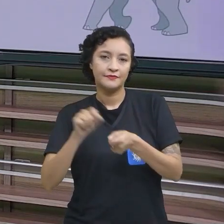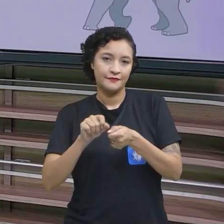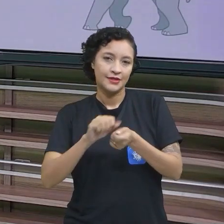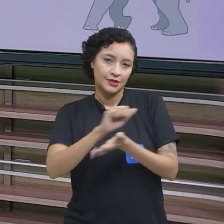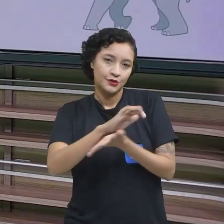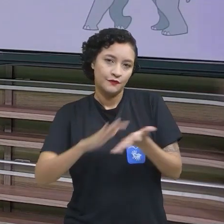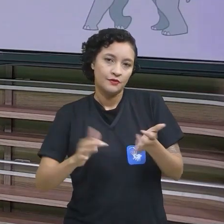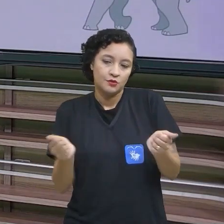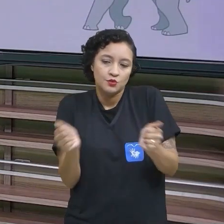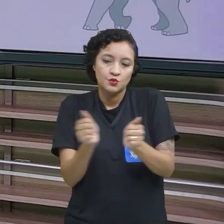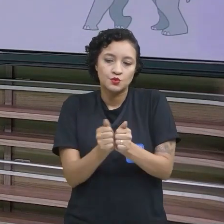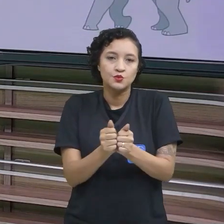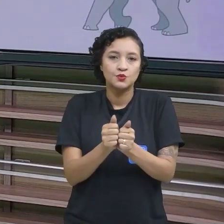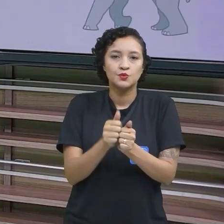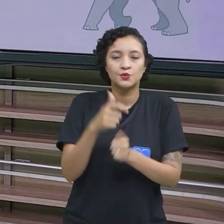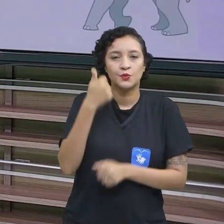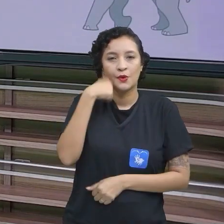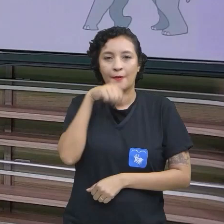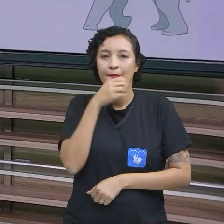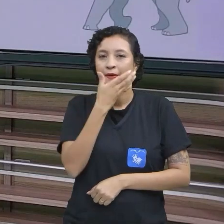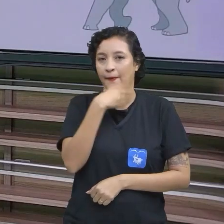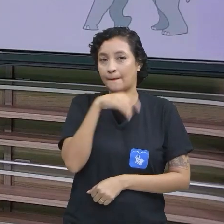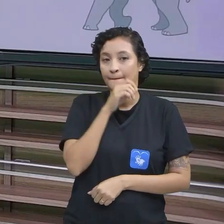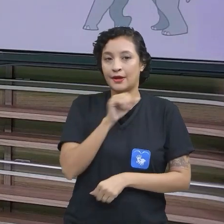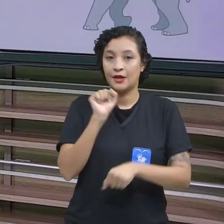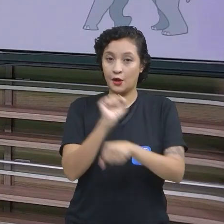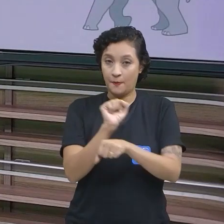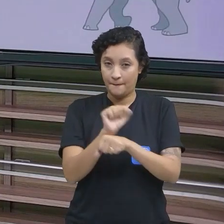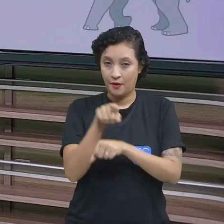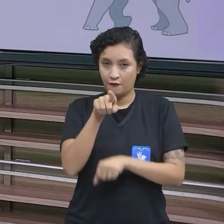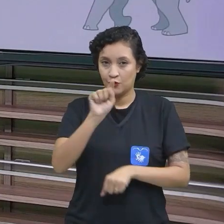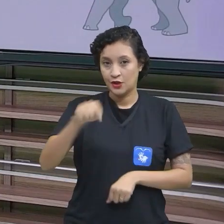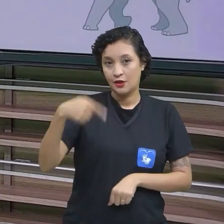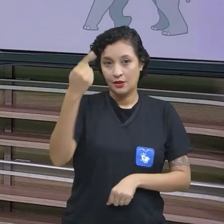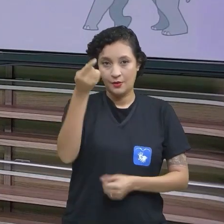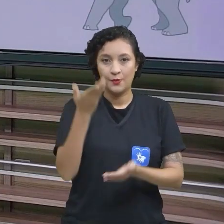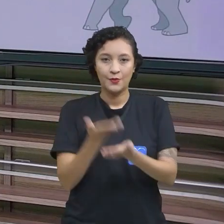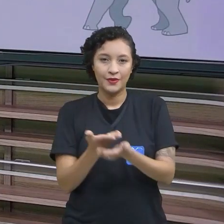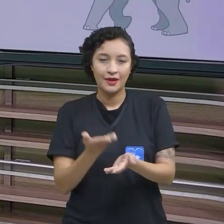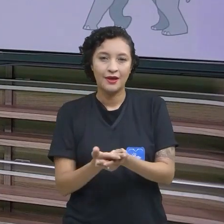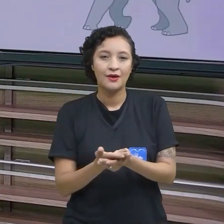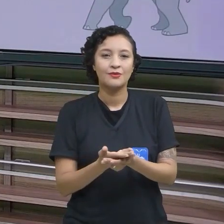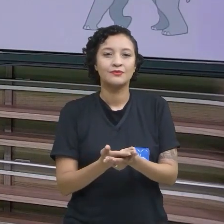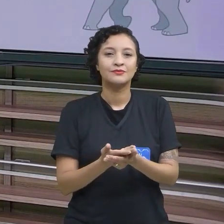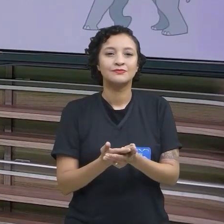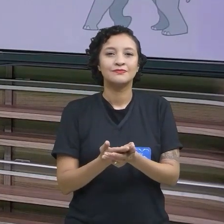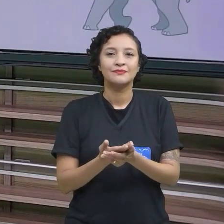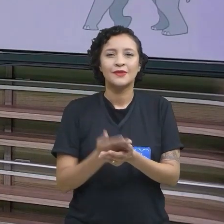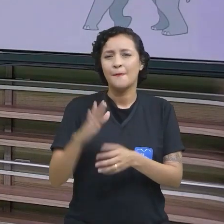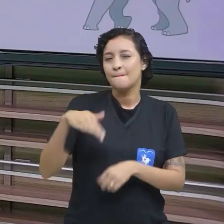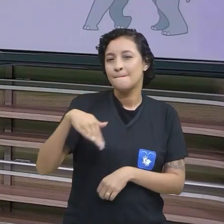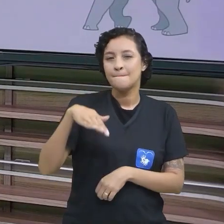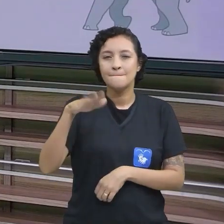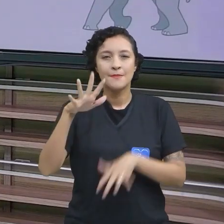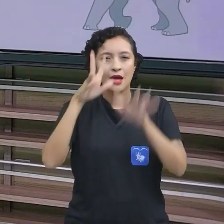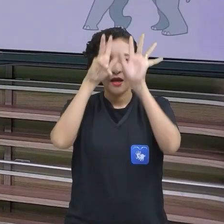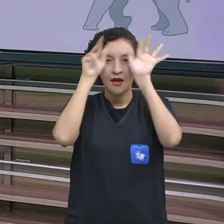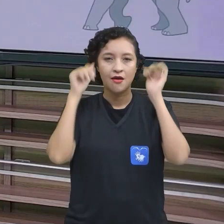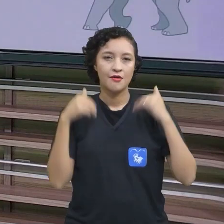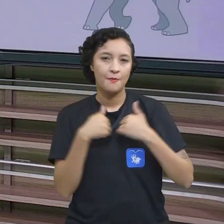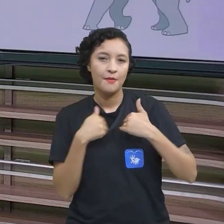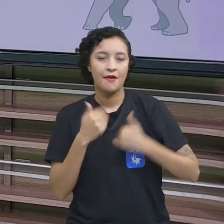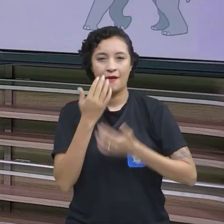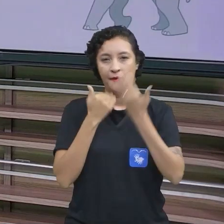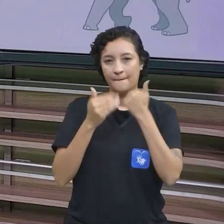pais. Então é isso, eu espero vocês na próxima aula. Nós vamos falar de muito mais animais, muito mais